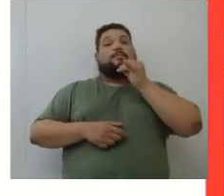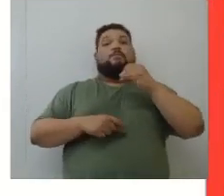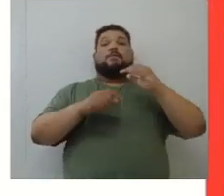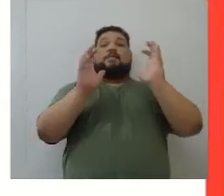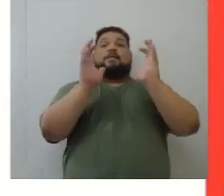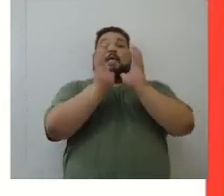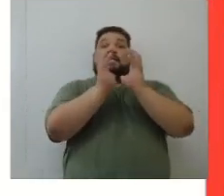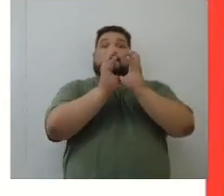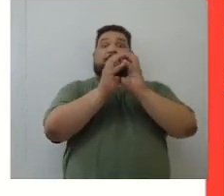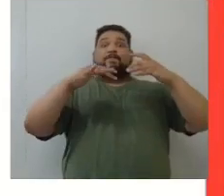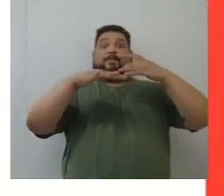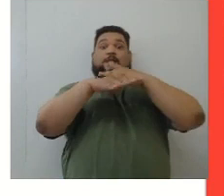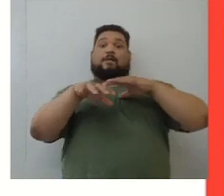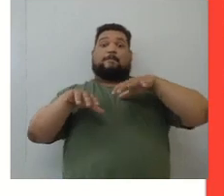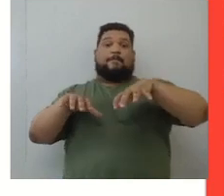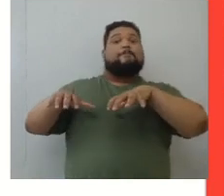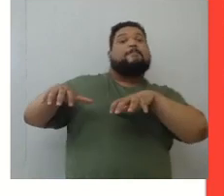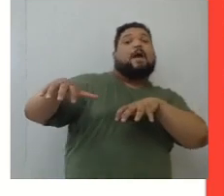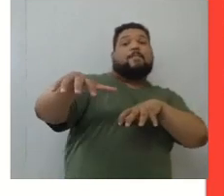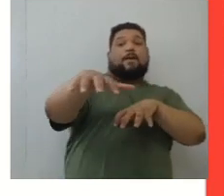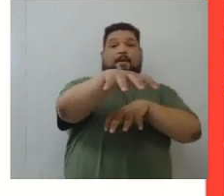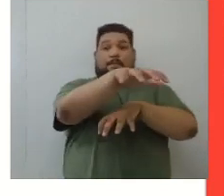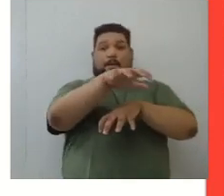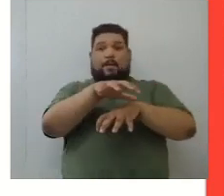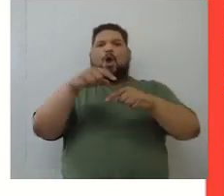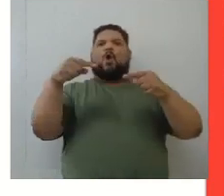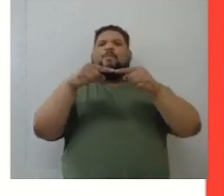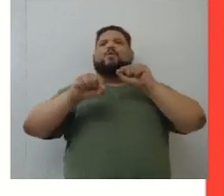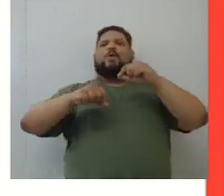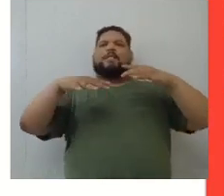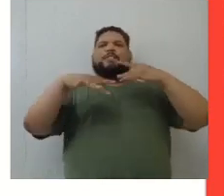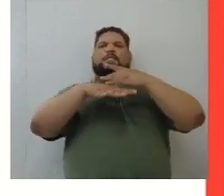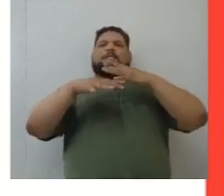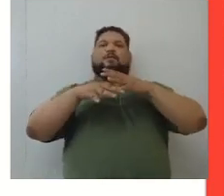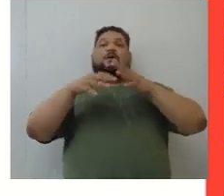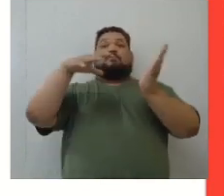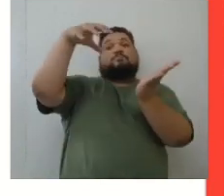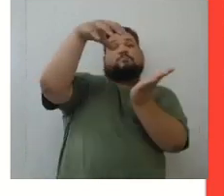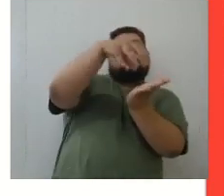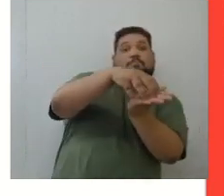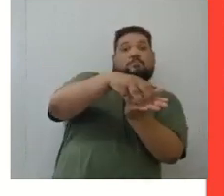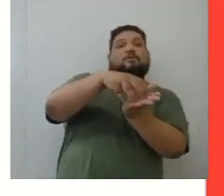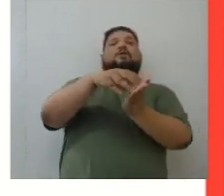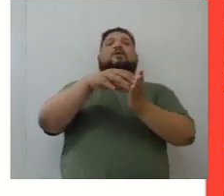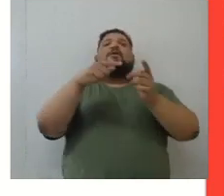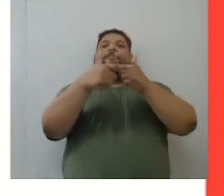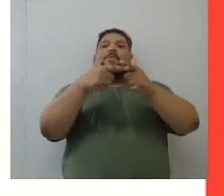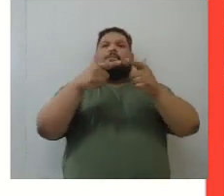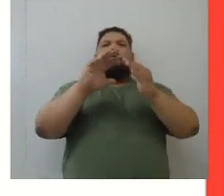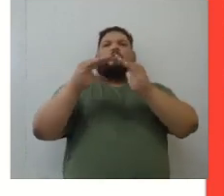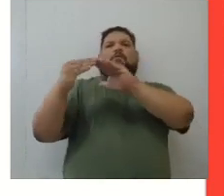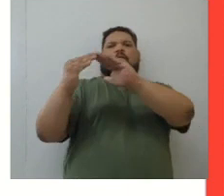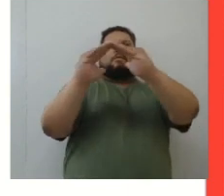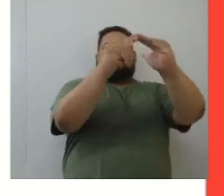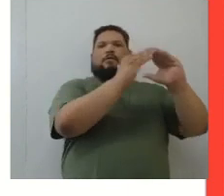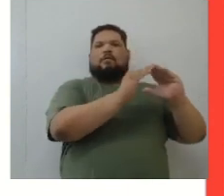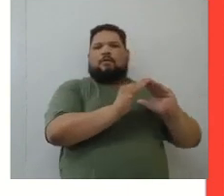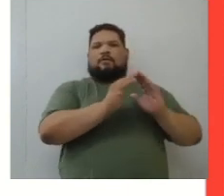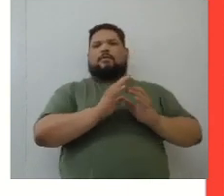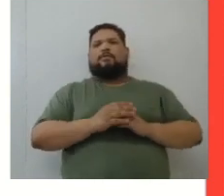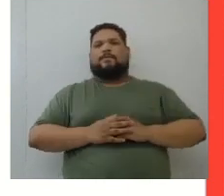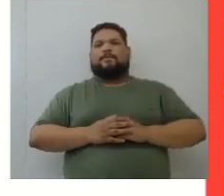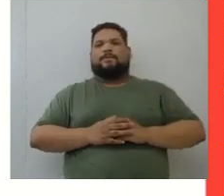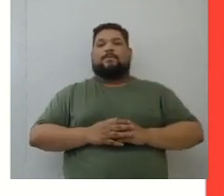metropolitana ela é caracterizada como uma cidade que está no centro de conurbações, né? Nesse sentido,